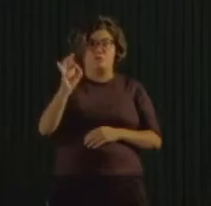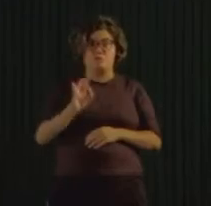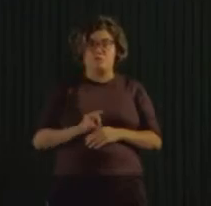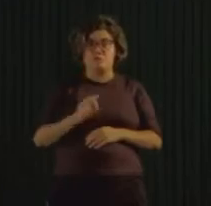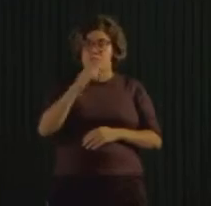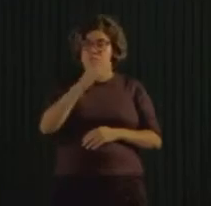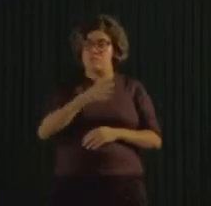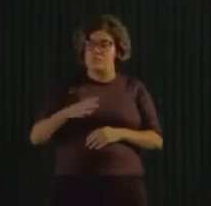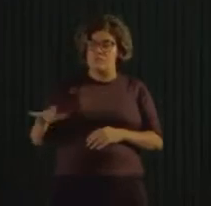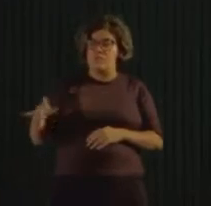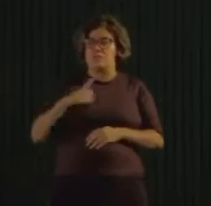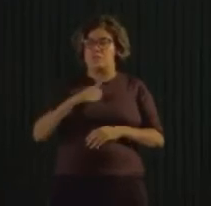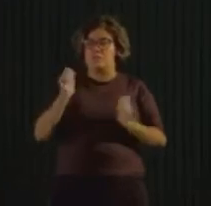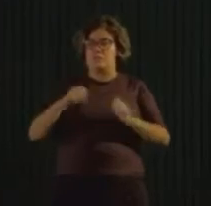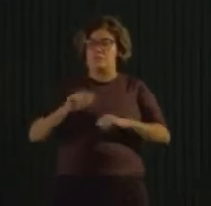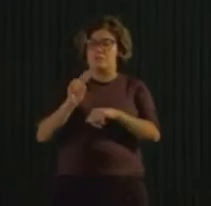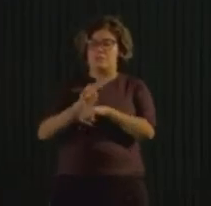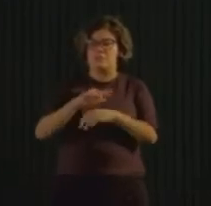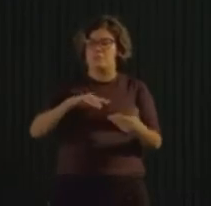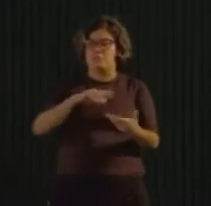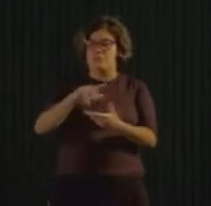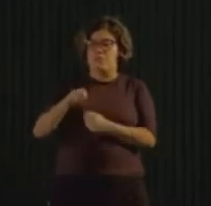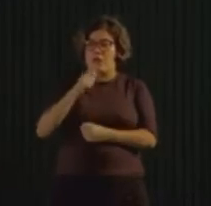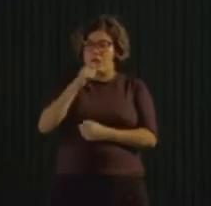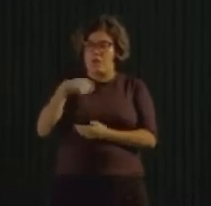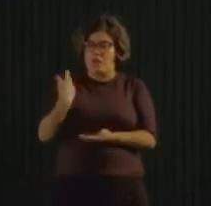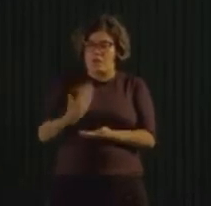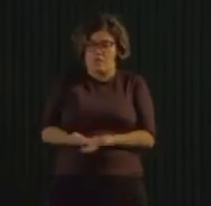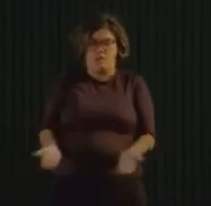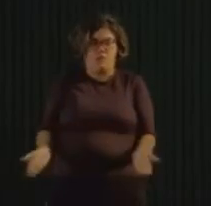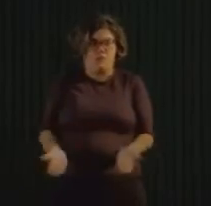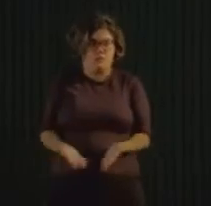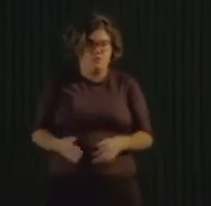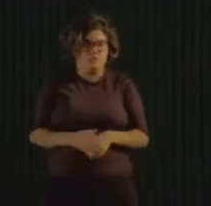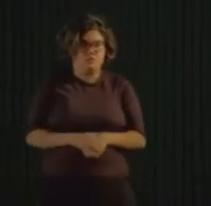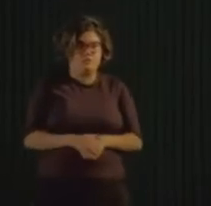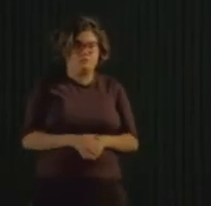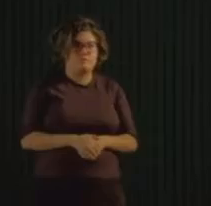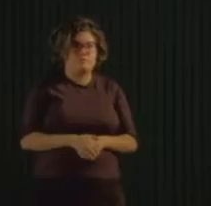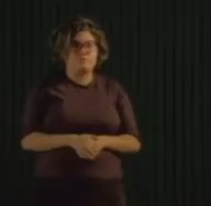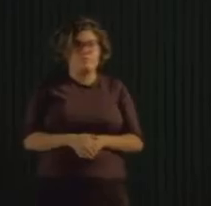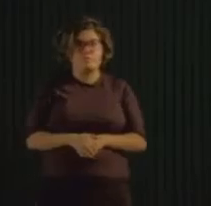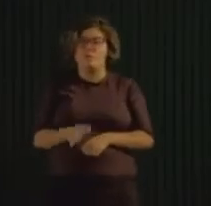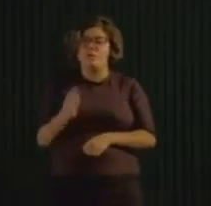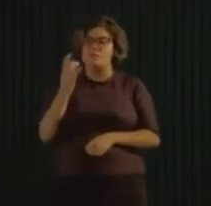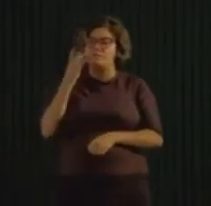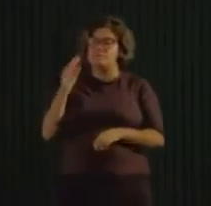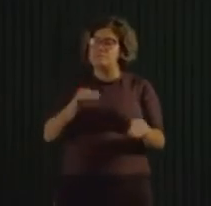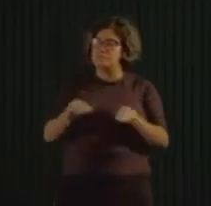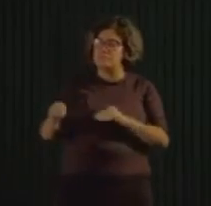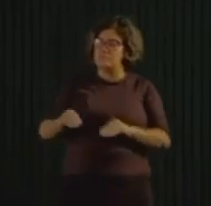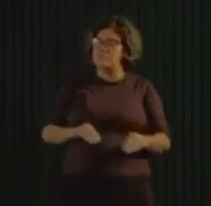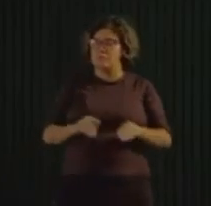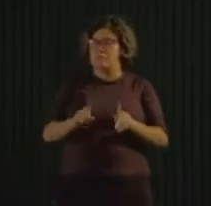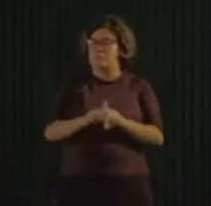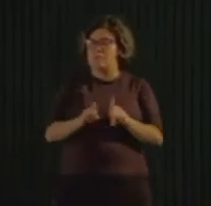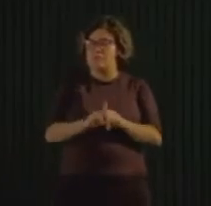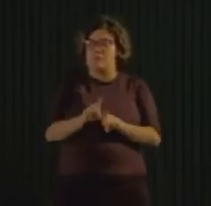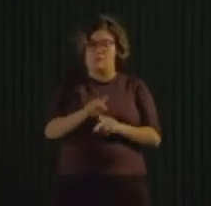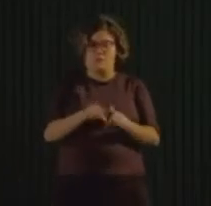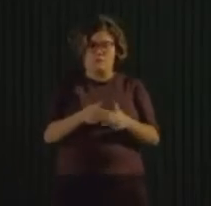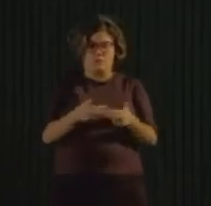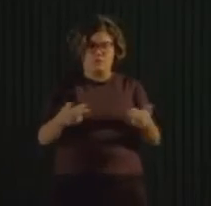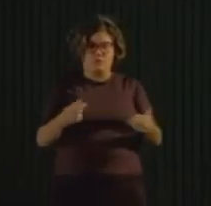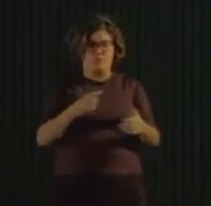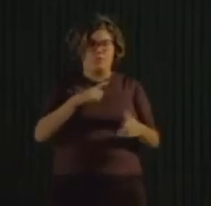Somente 2% dos oceanos são áreas protegidas mundialmente ainda hoje. É um espaço de transporte de bens e